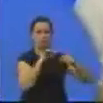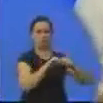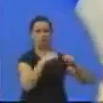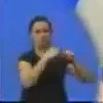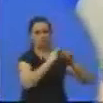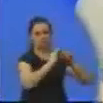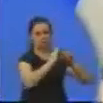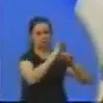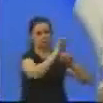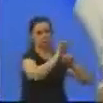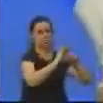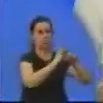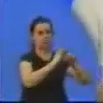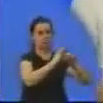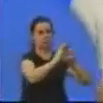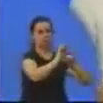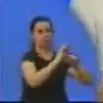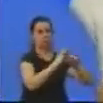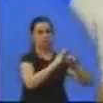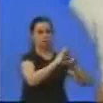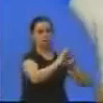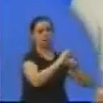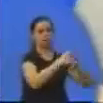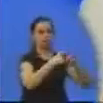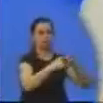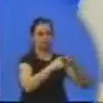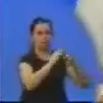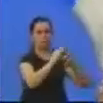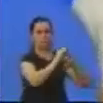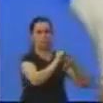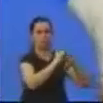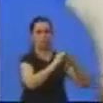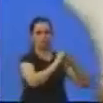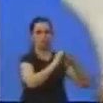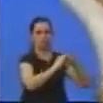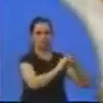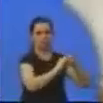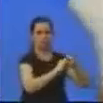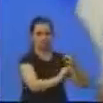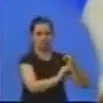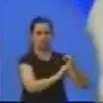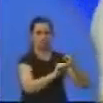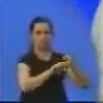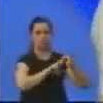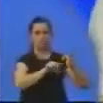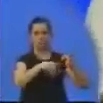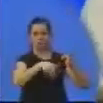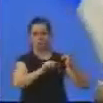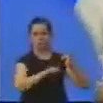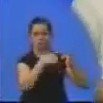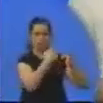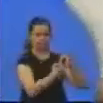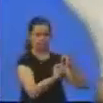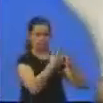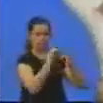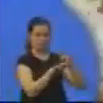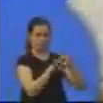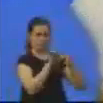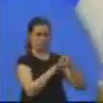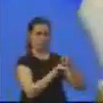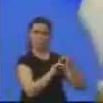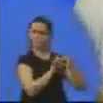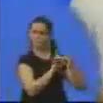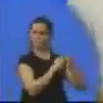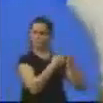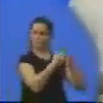é arame. Eu estou trabalhando com arame. Eu quero 4 fios de arame. Cuidado. Então, não é um fio sozinho. A gente nunca usa o termo vou